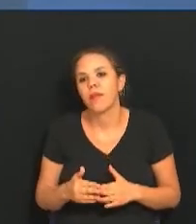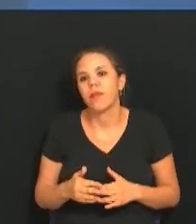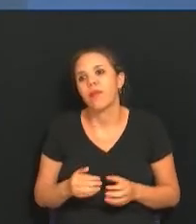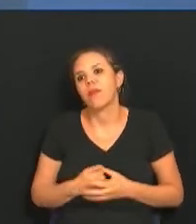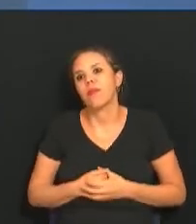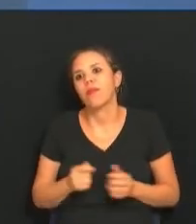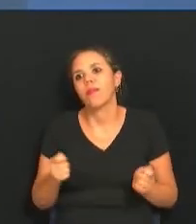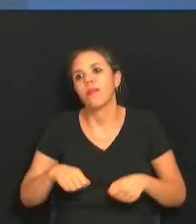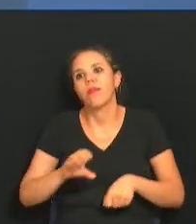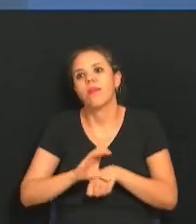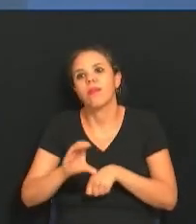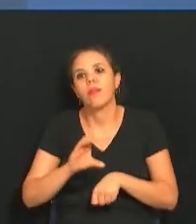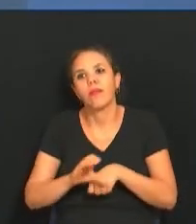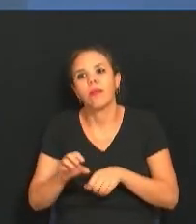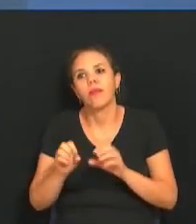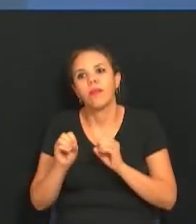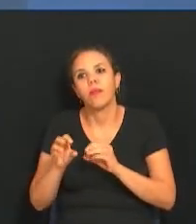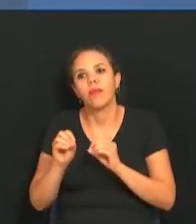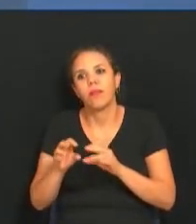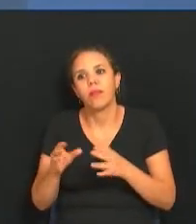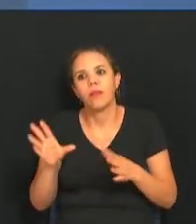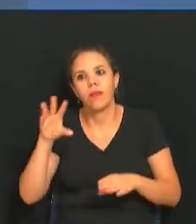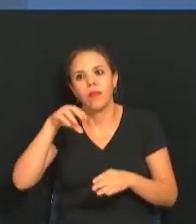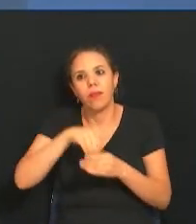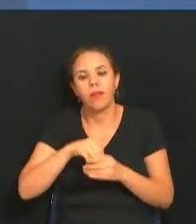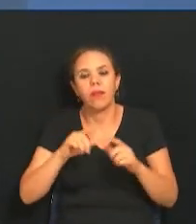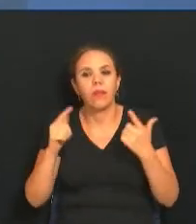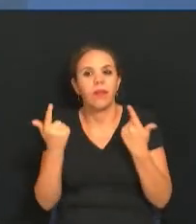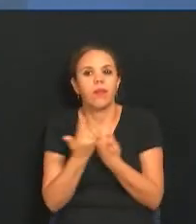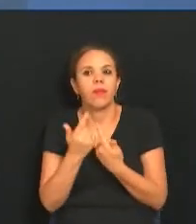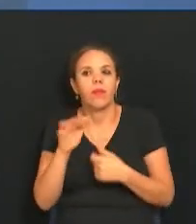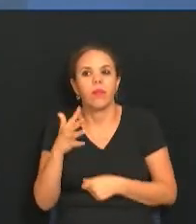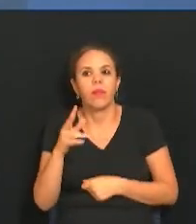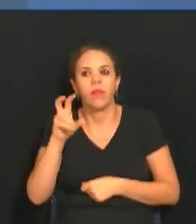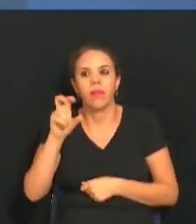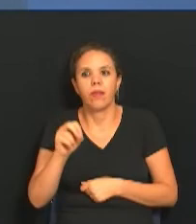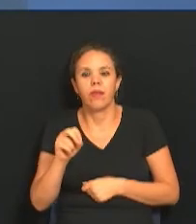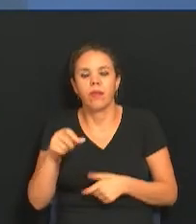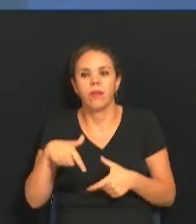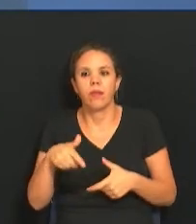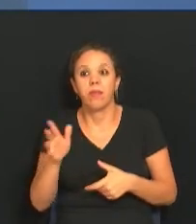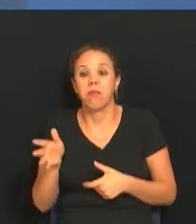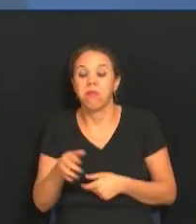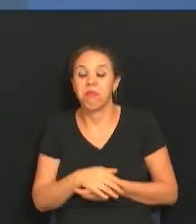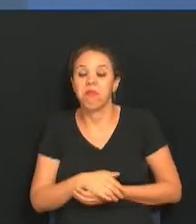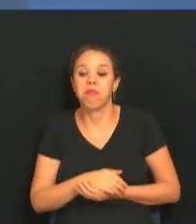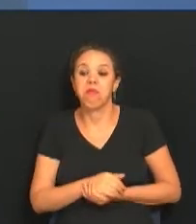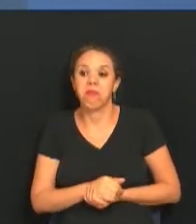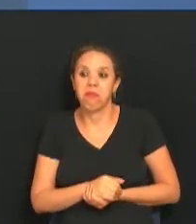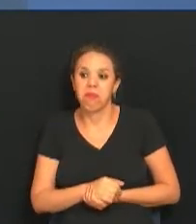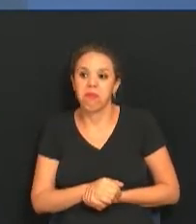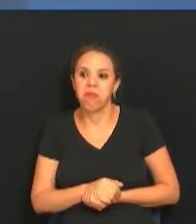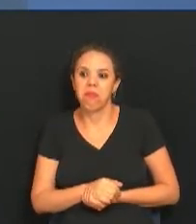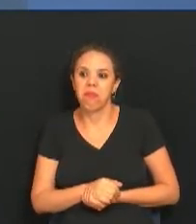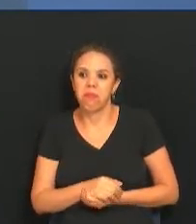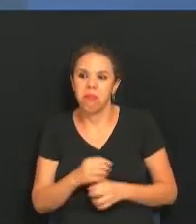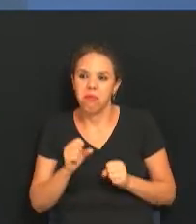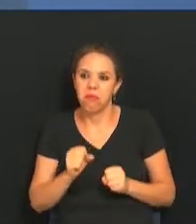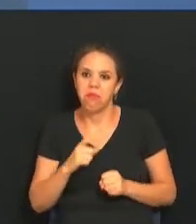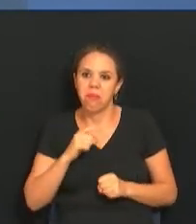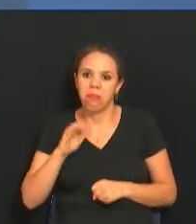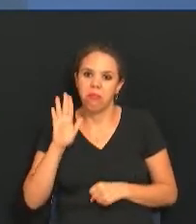que passam por uma instrução. Então, dentro desse grupo, já tem uma média de 50 trabalhando. Isso, mas poderia ter muito